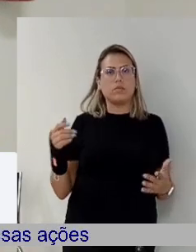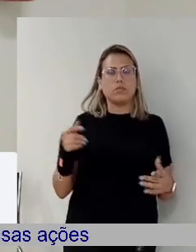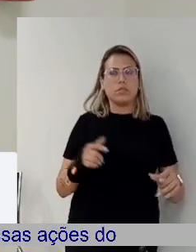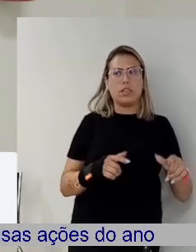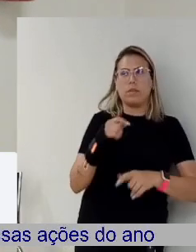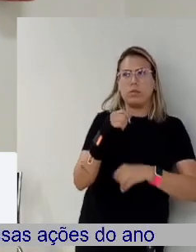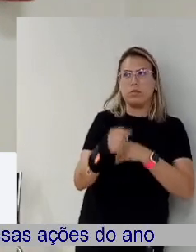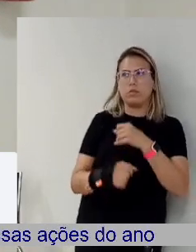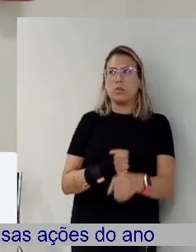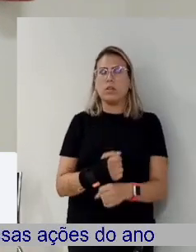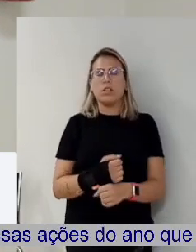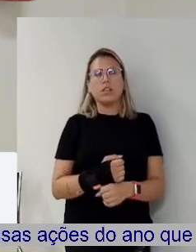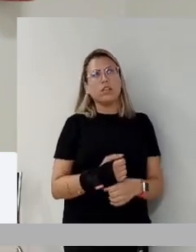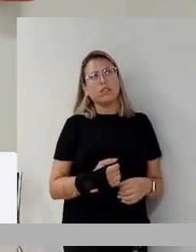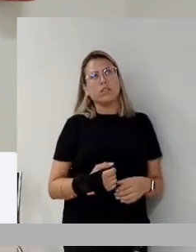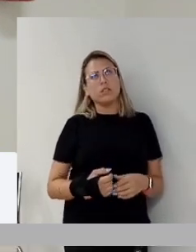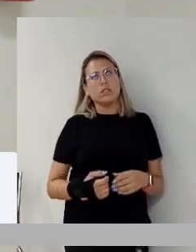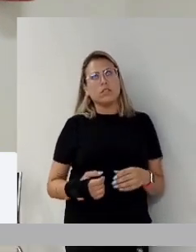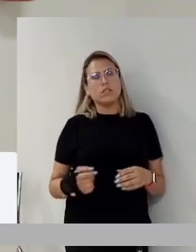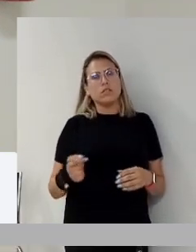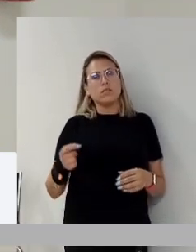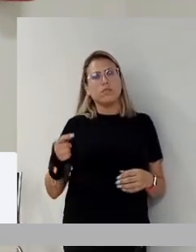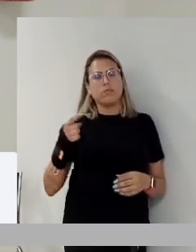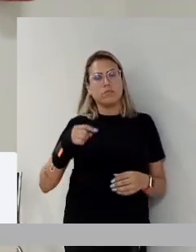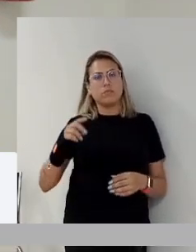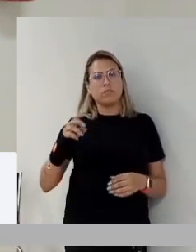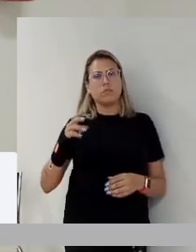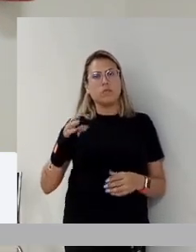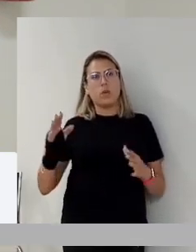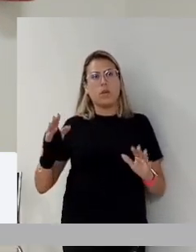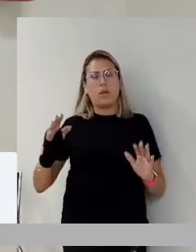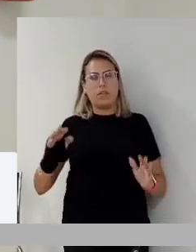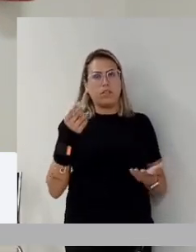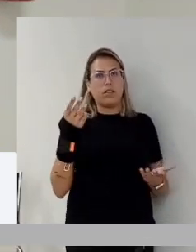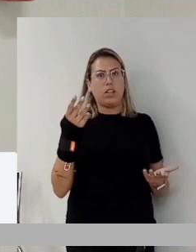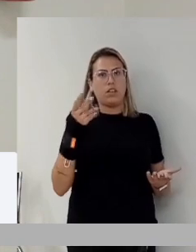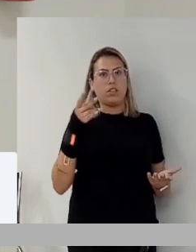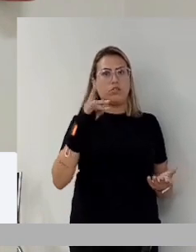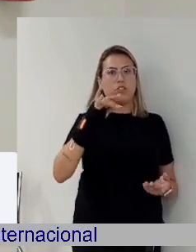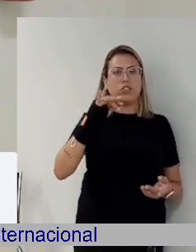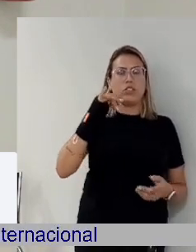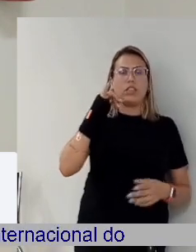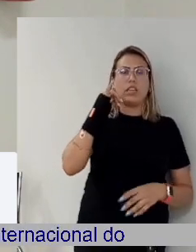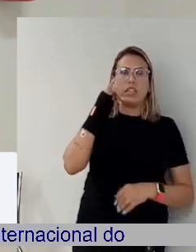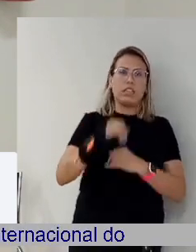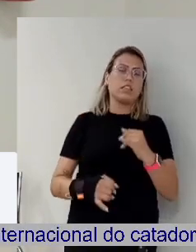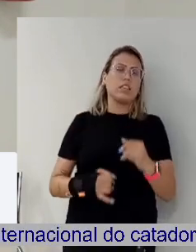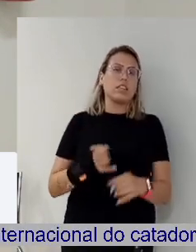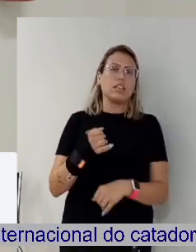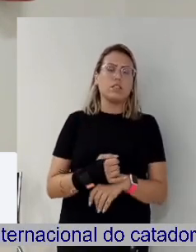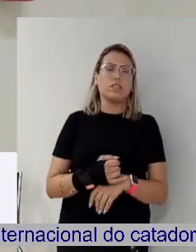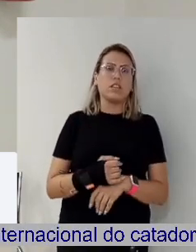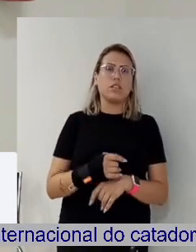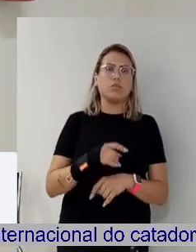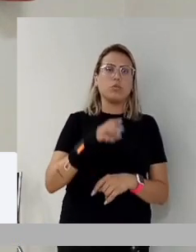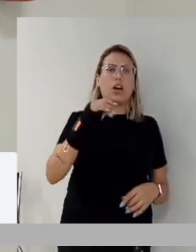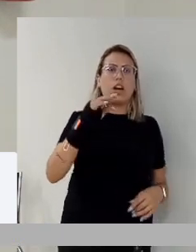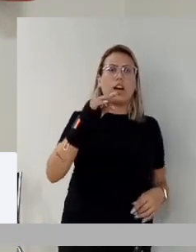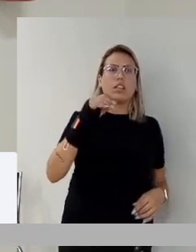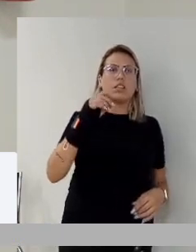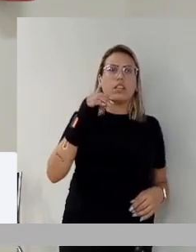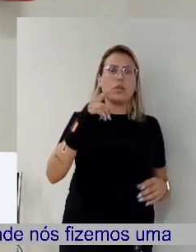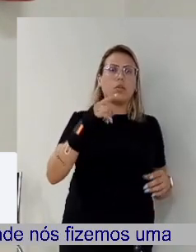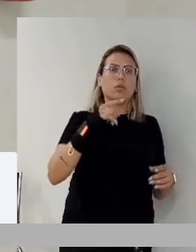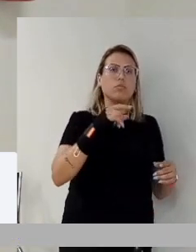ano que foi comemorando o dia mundial o dia internacional do catador aonde nós fizemos a